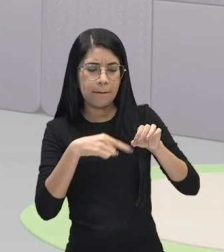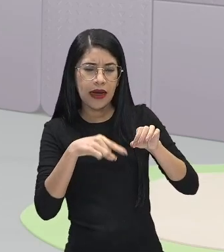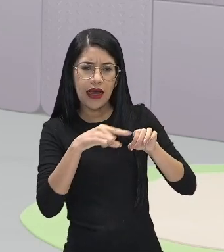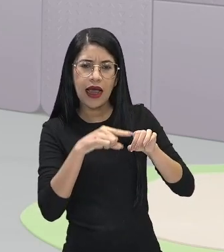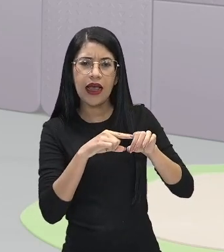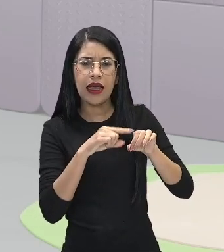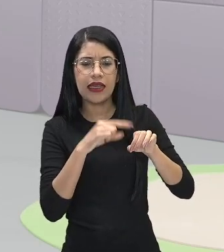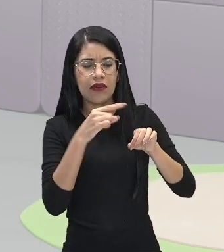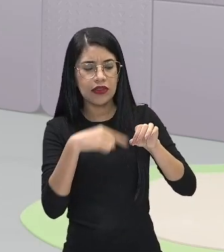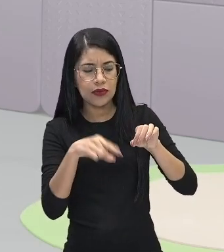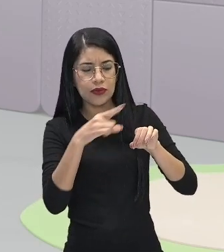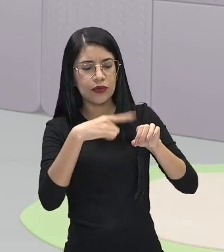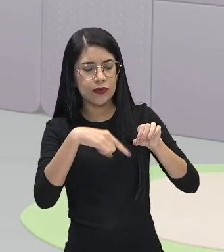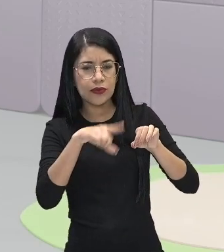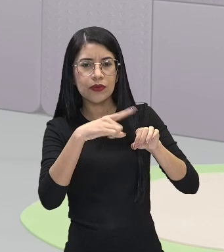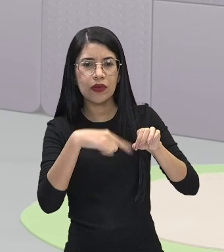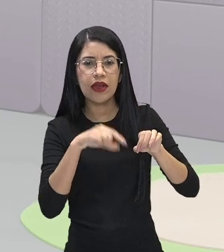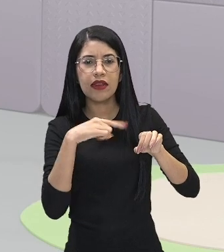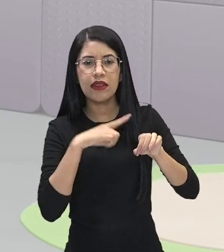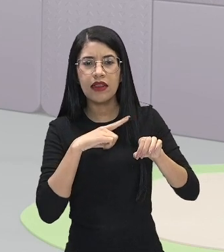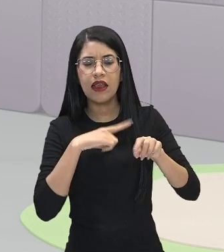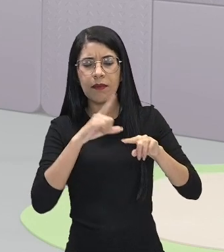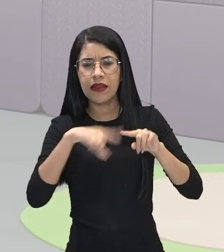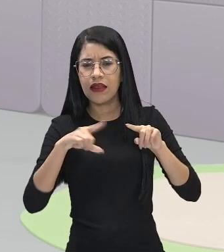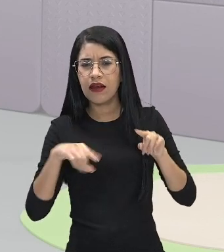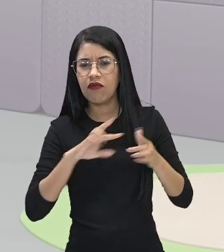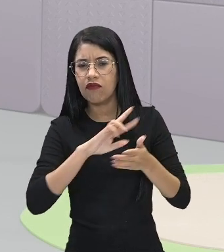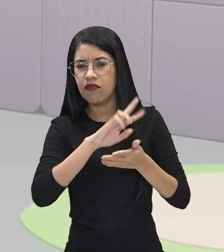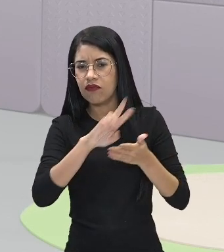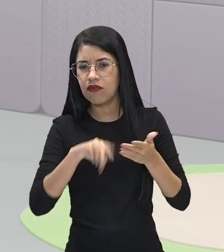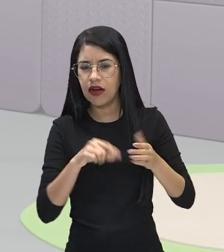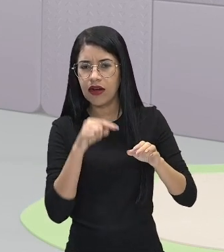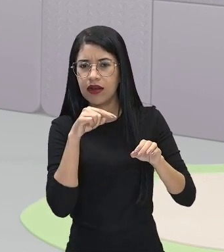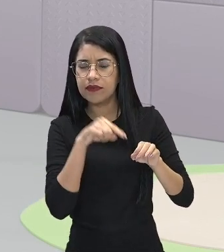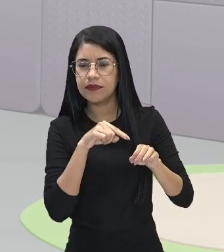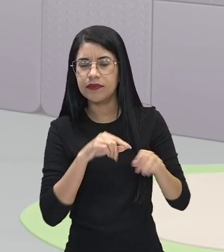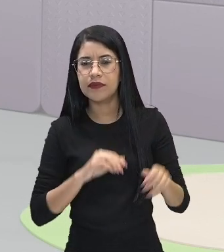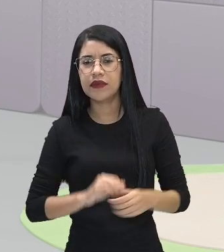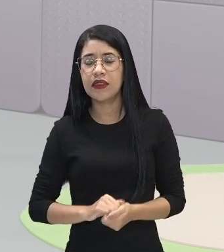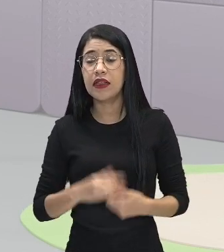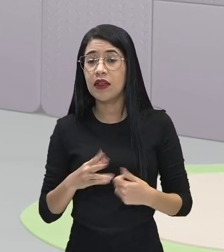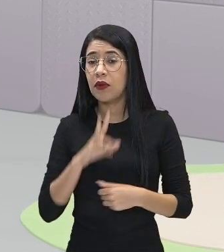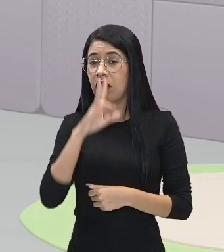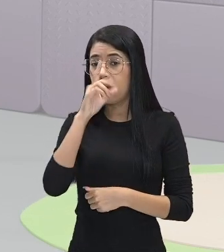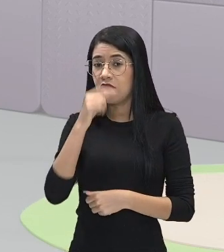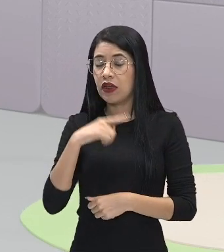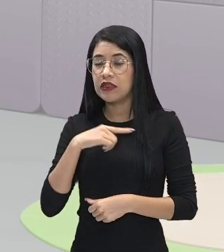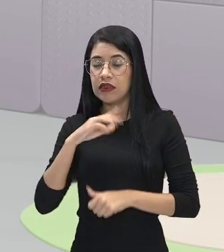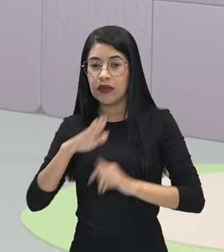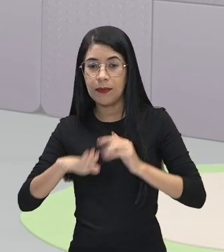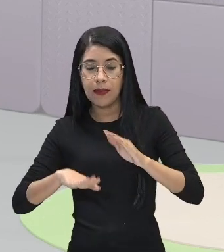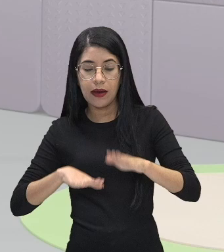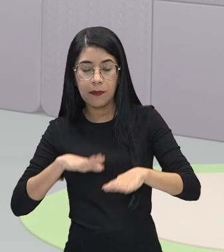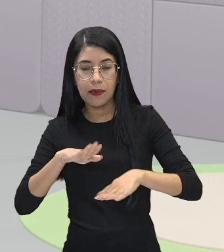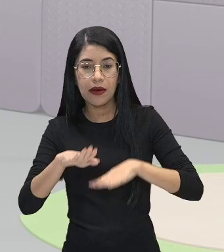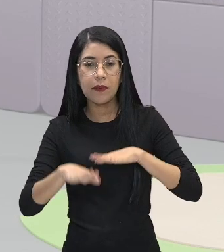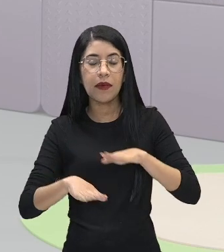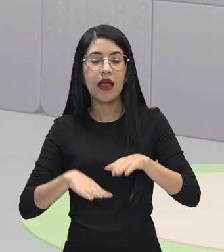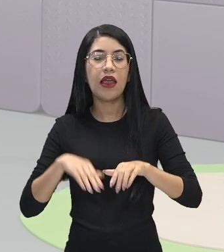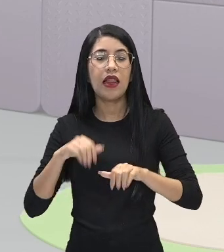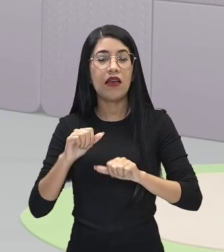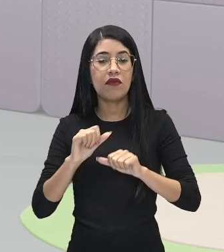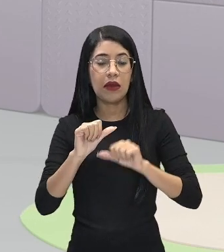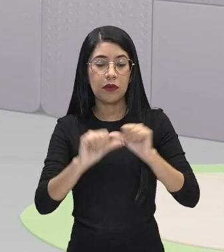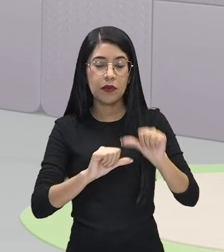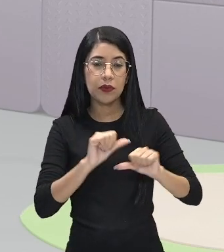são giratórias ali dentro da bicicleta. Então, a força que você exerce sobre os pedais vai ser